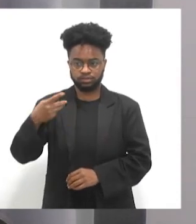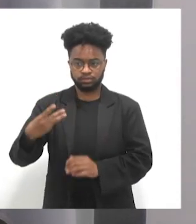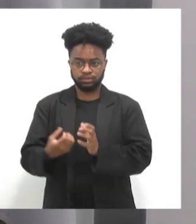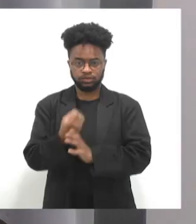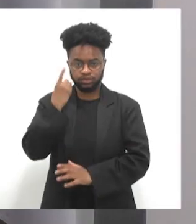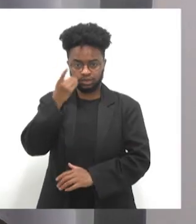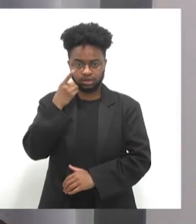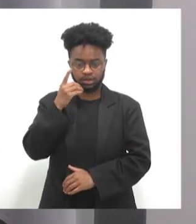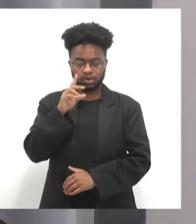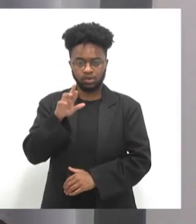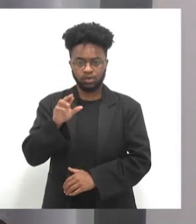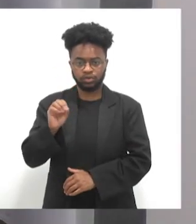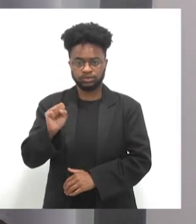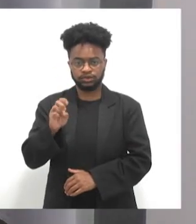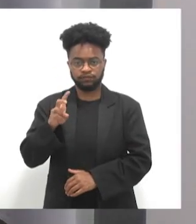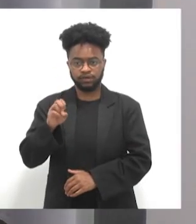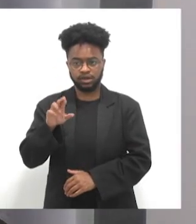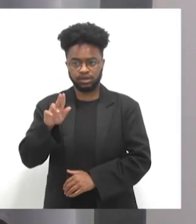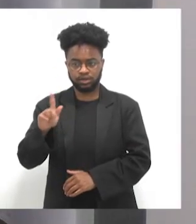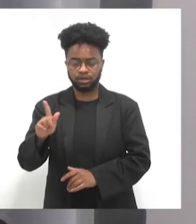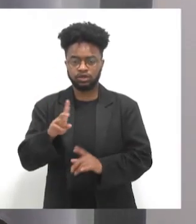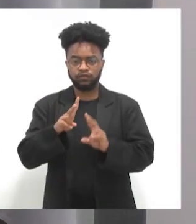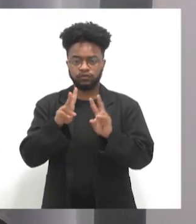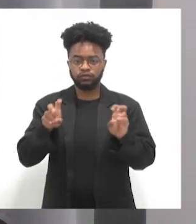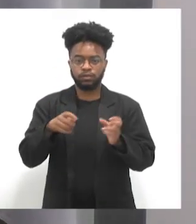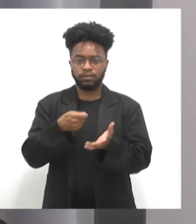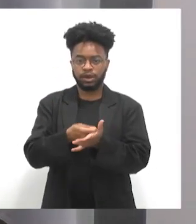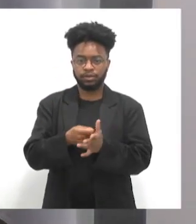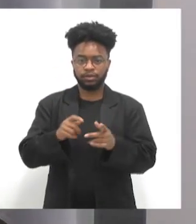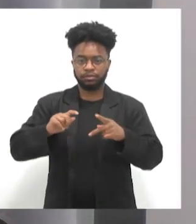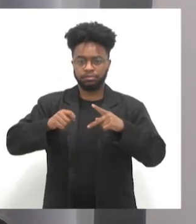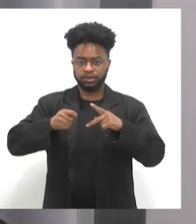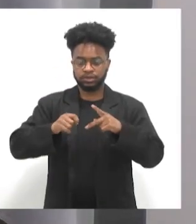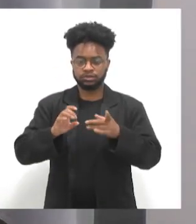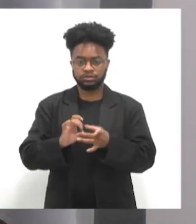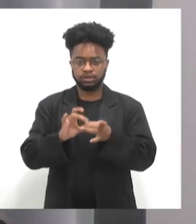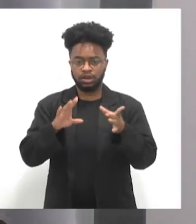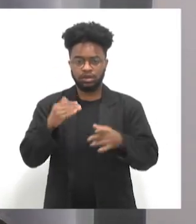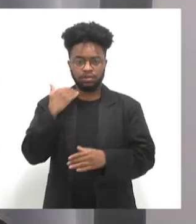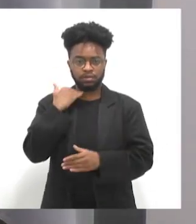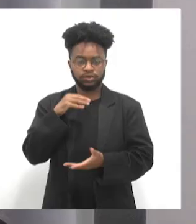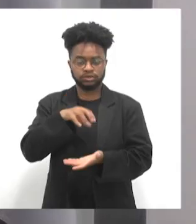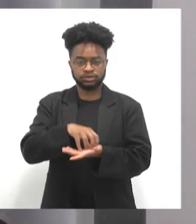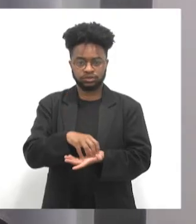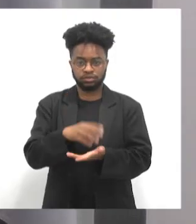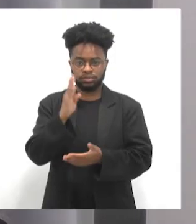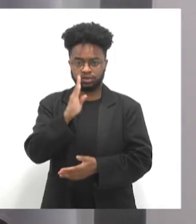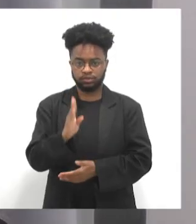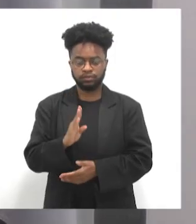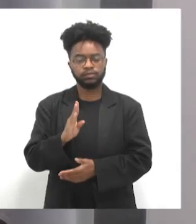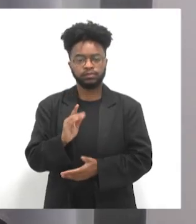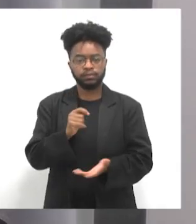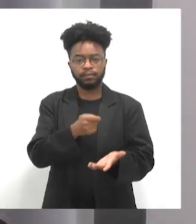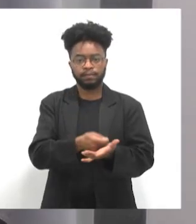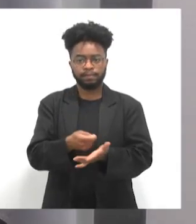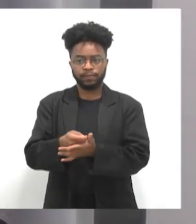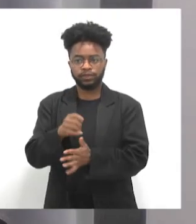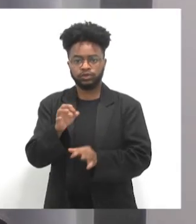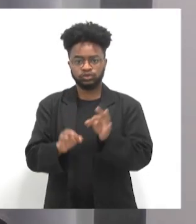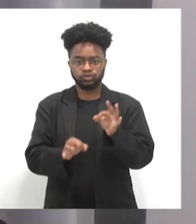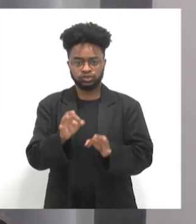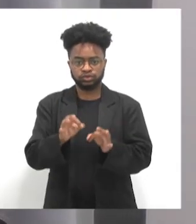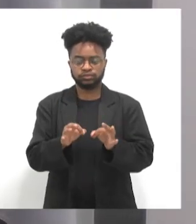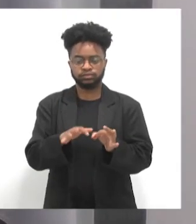que dispõe sobre a inclusão da modalidade de pagamento instantâneo via Pix, autorizado pelo Banco Central do Brasil, para a realização do pagamento de custas judiciais previstas